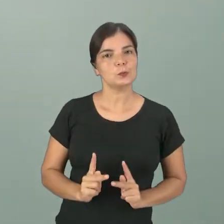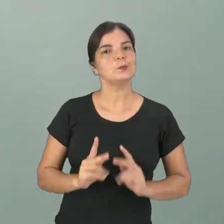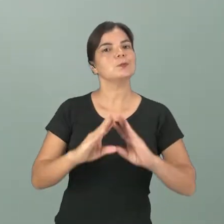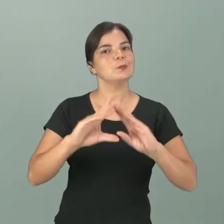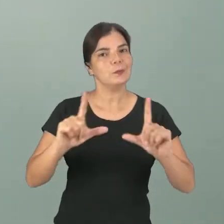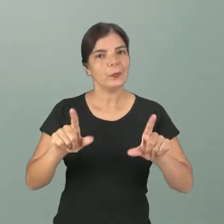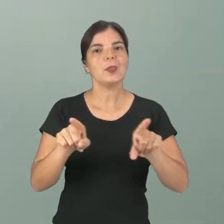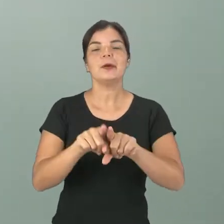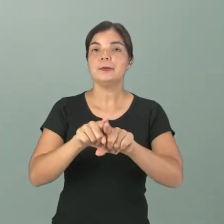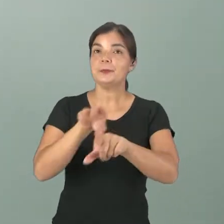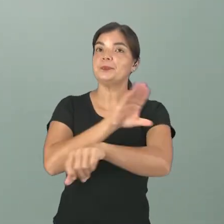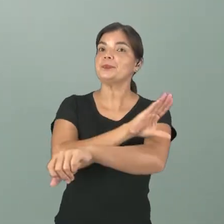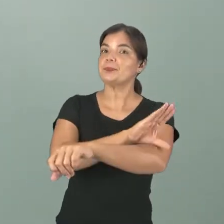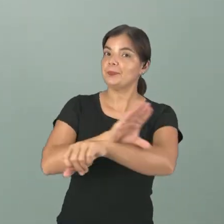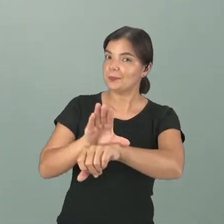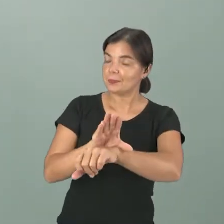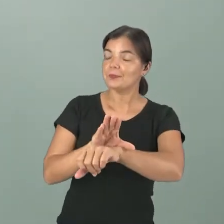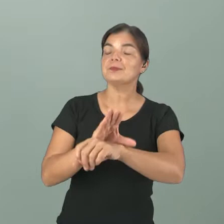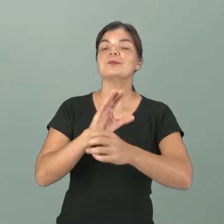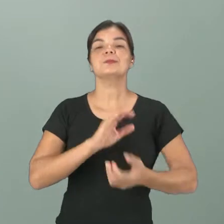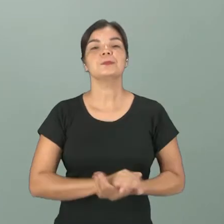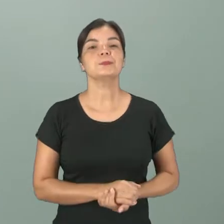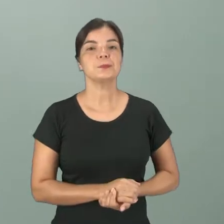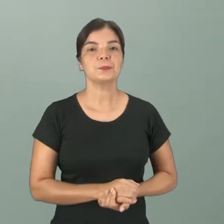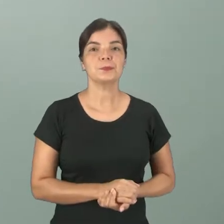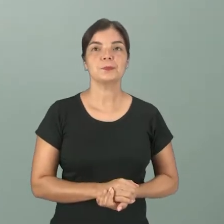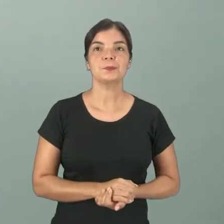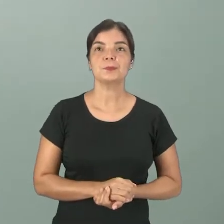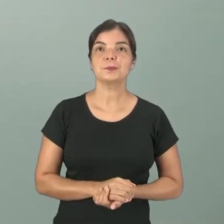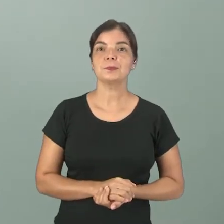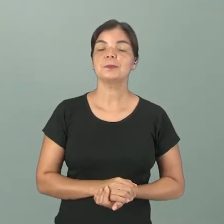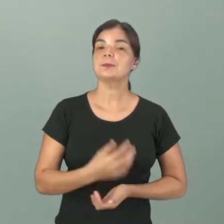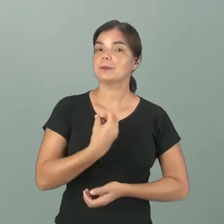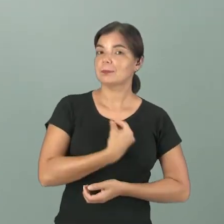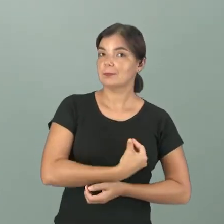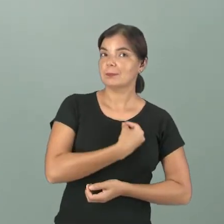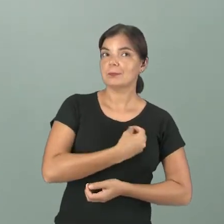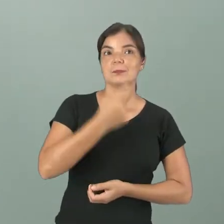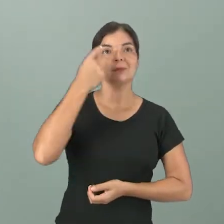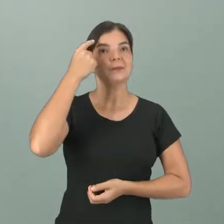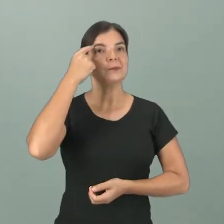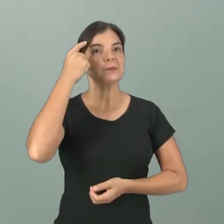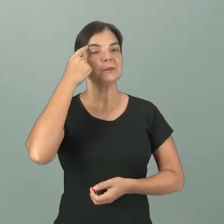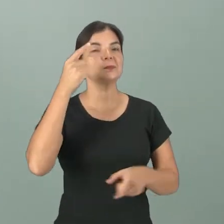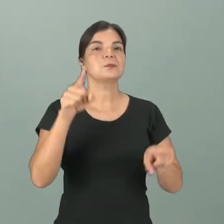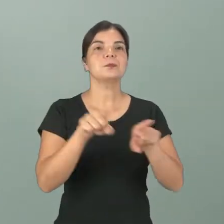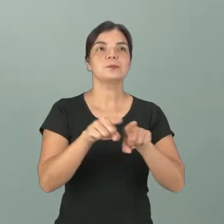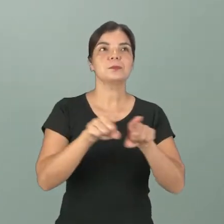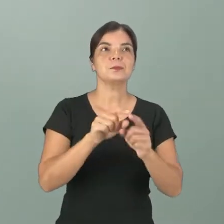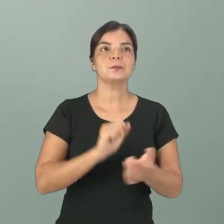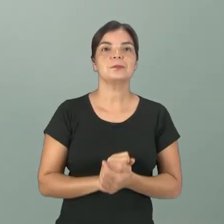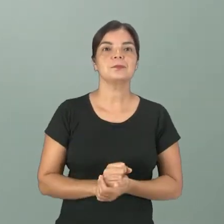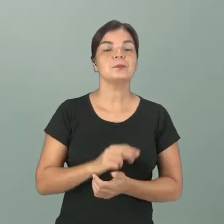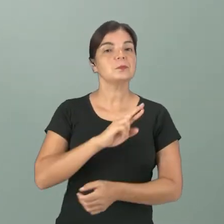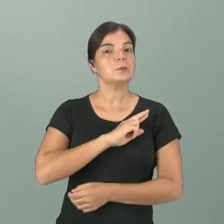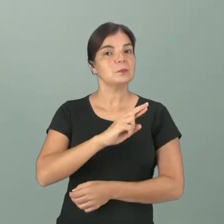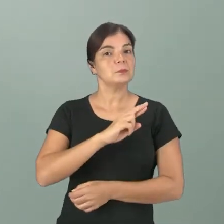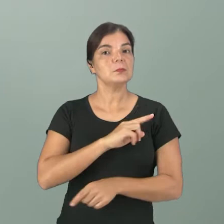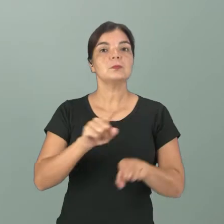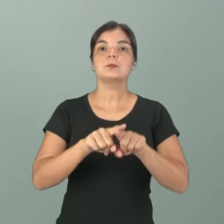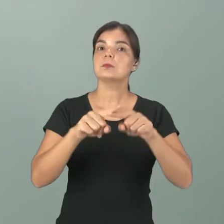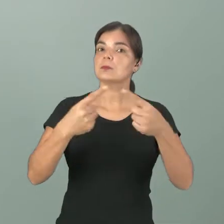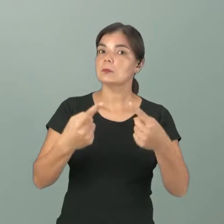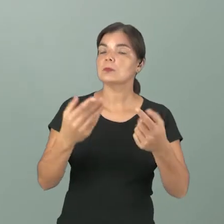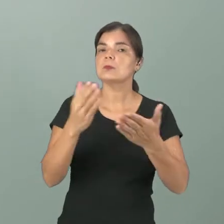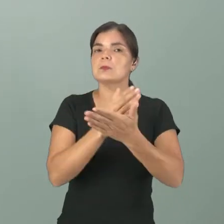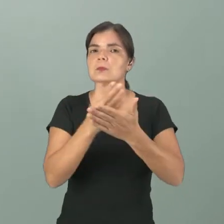claro, com a sua cultura bem específica, com seu modo de ser, de pensar, o seu modo religioso,